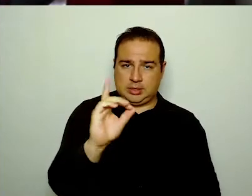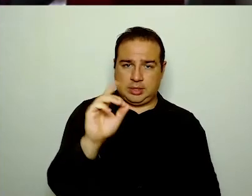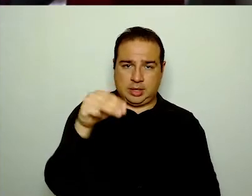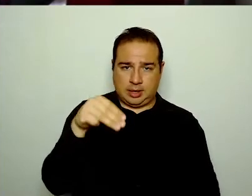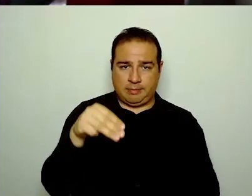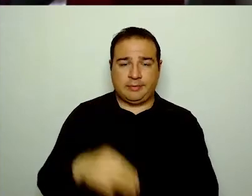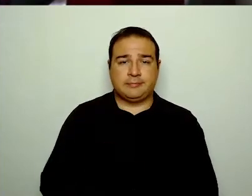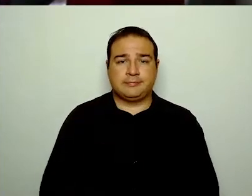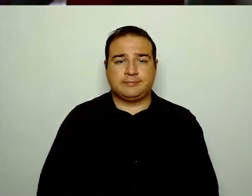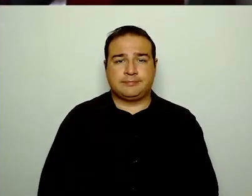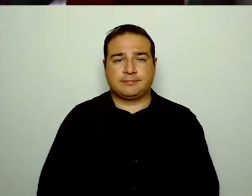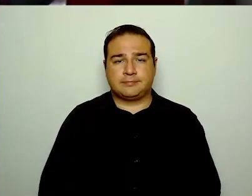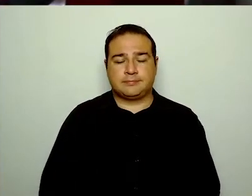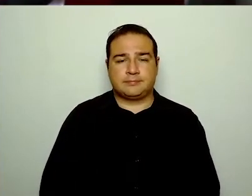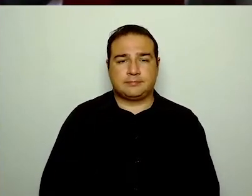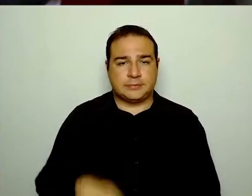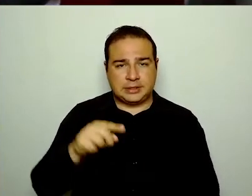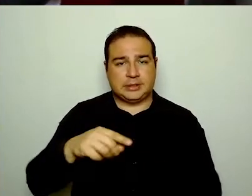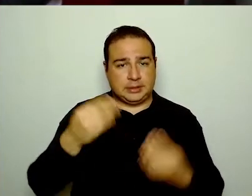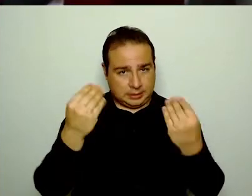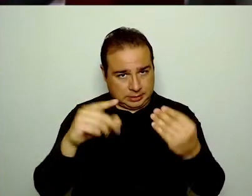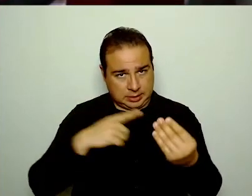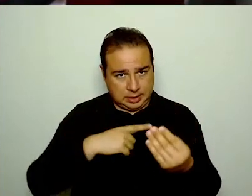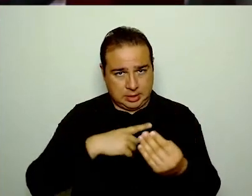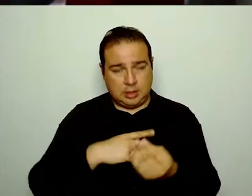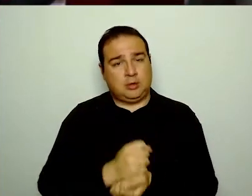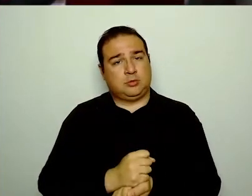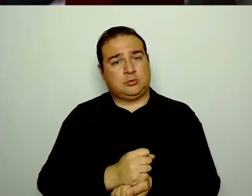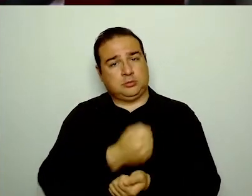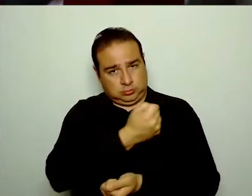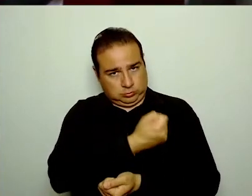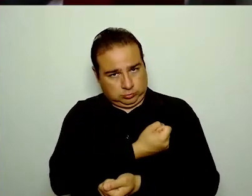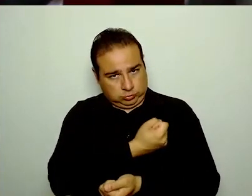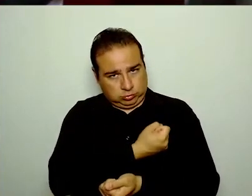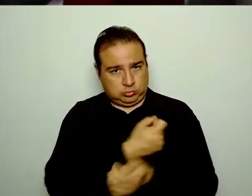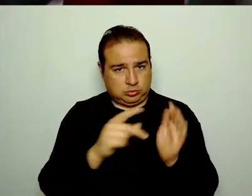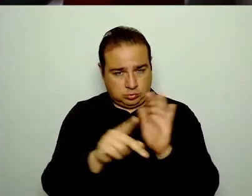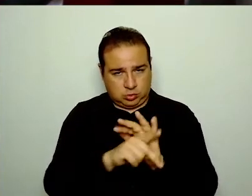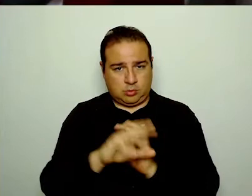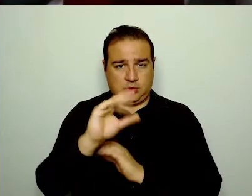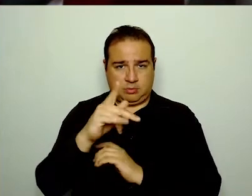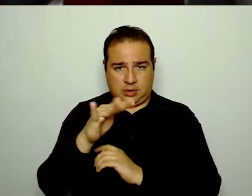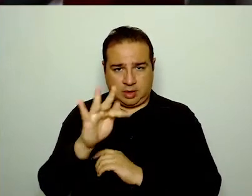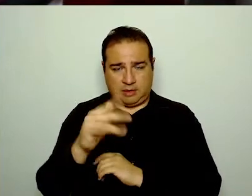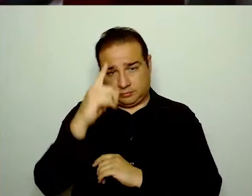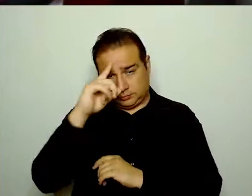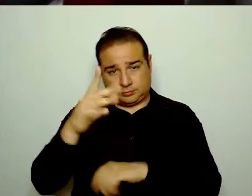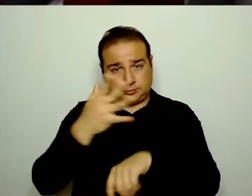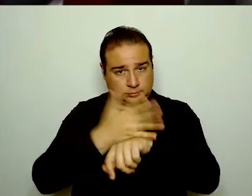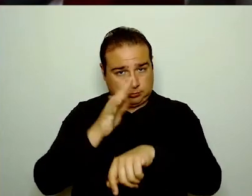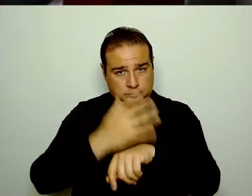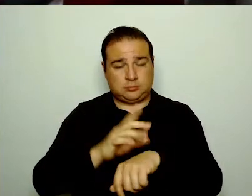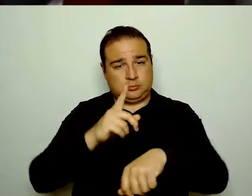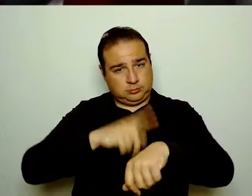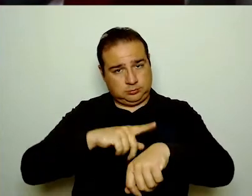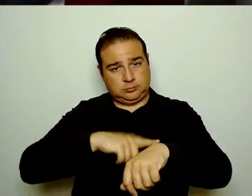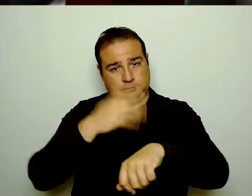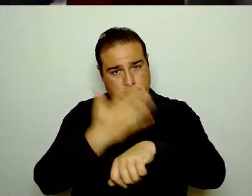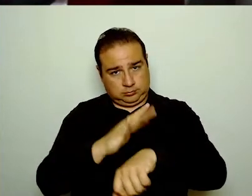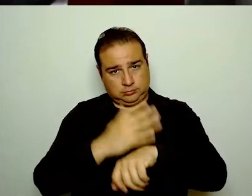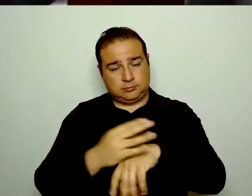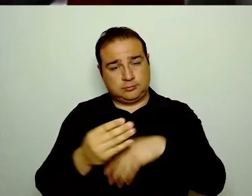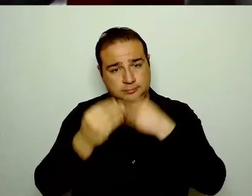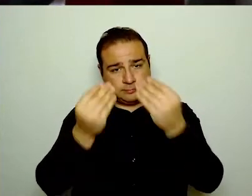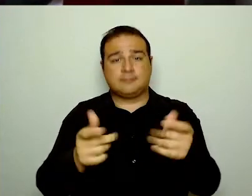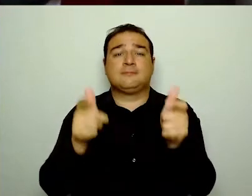sistema, o SDM, e nela consta os dados do mesário, consta o dia de treinamento e a hora de